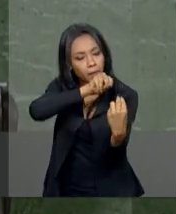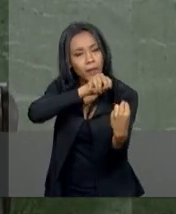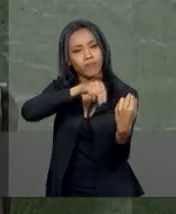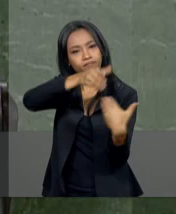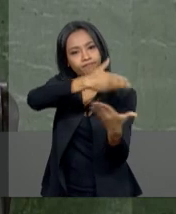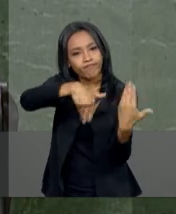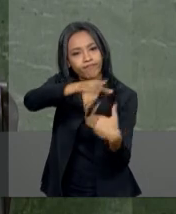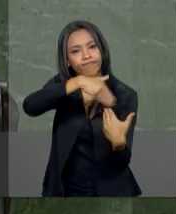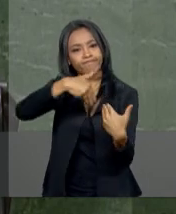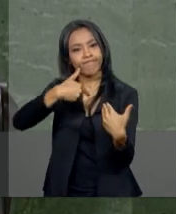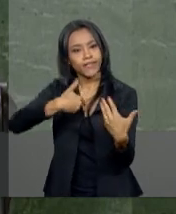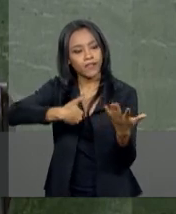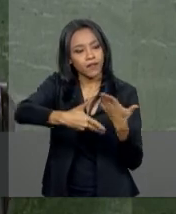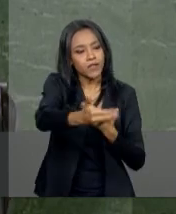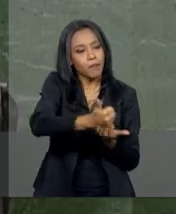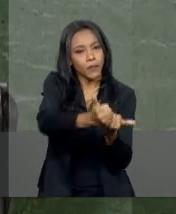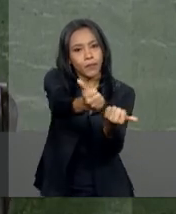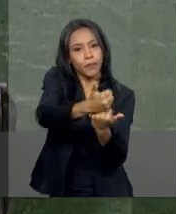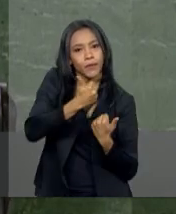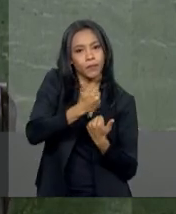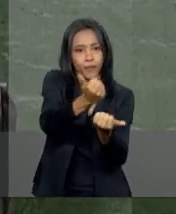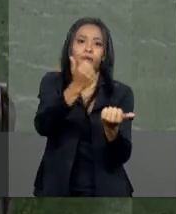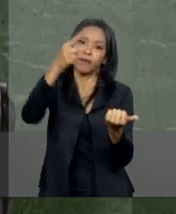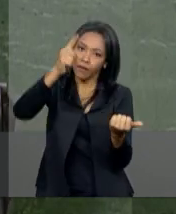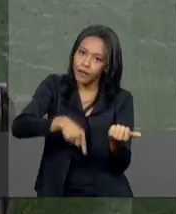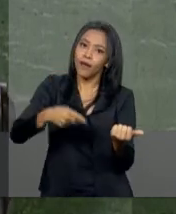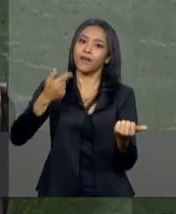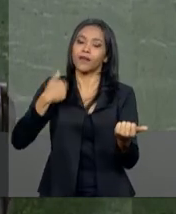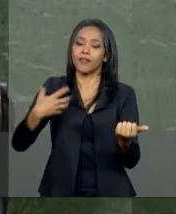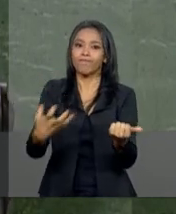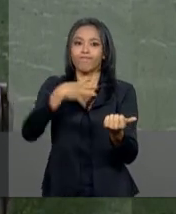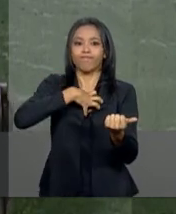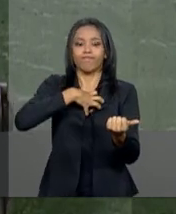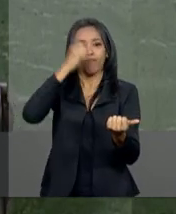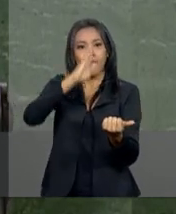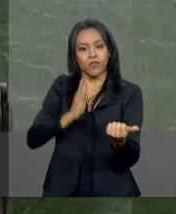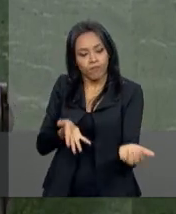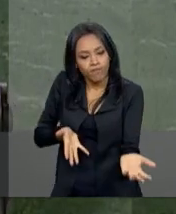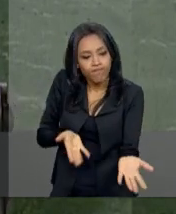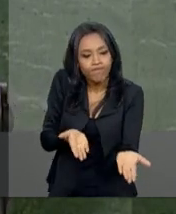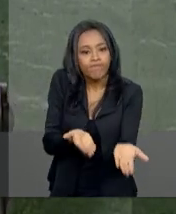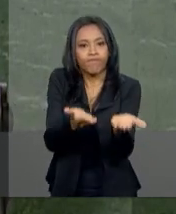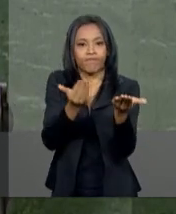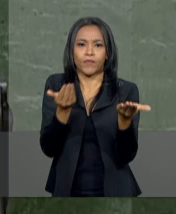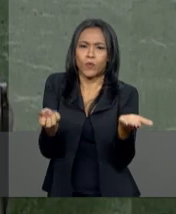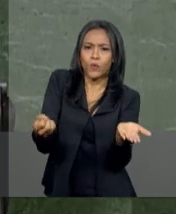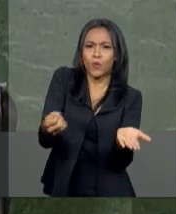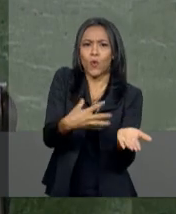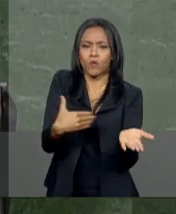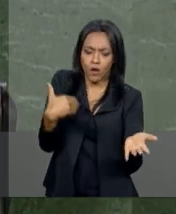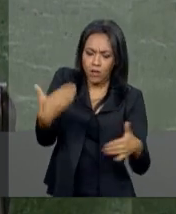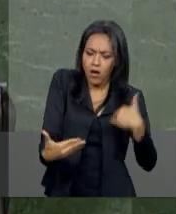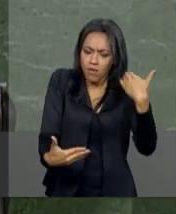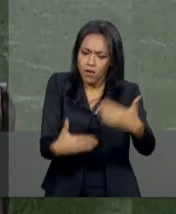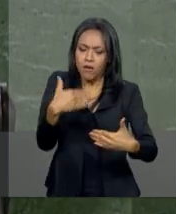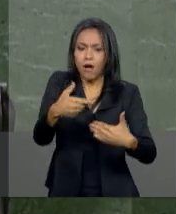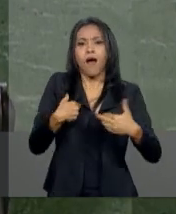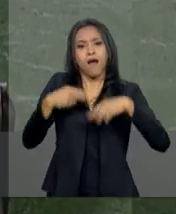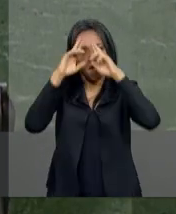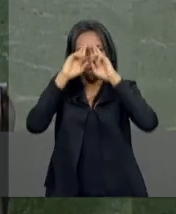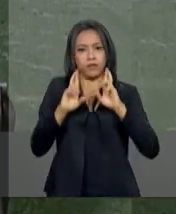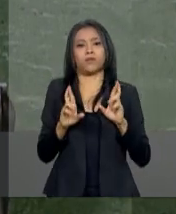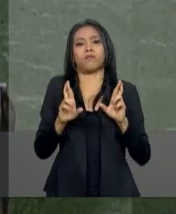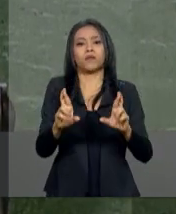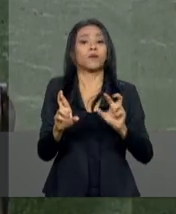são o diálogo ea solidariedade que nos inspiram a cada novo momento a honrar a